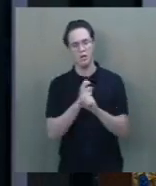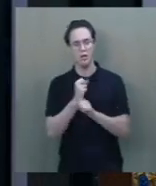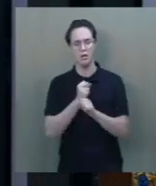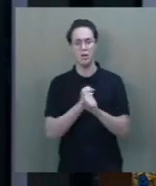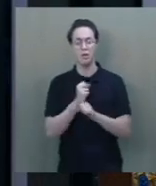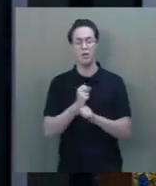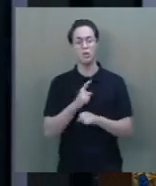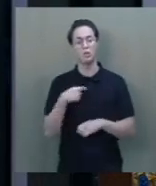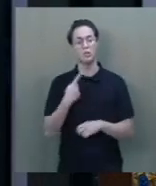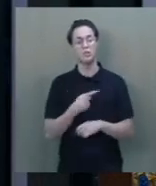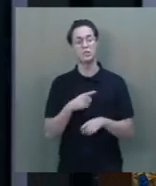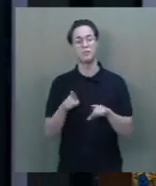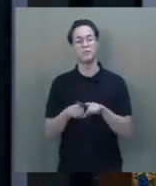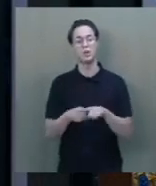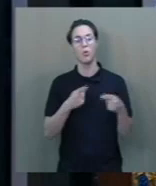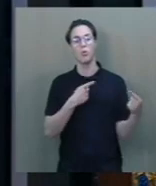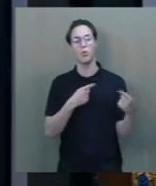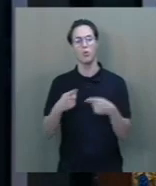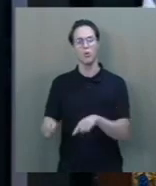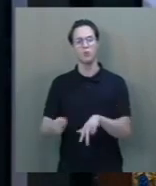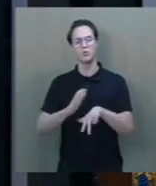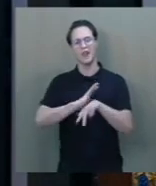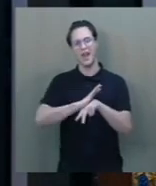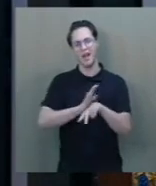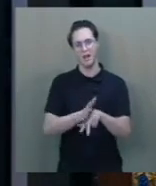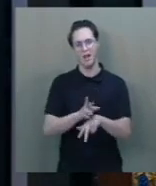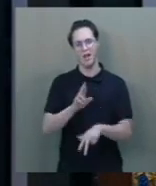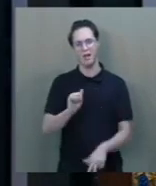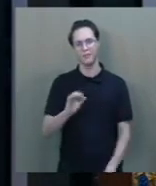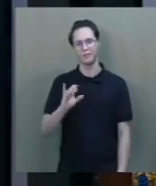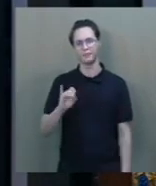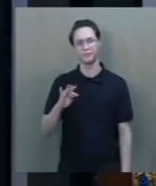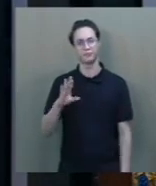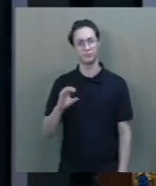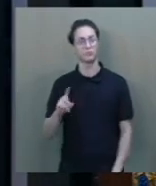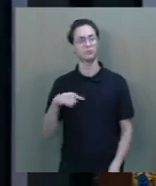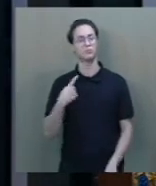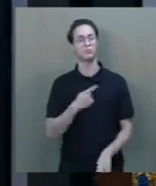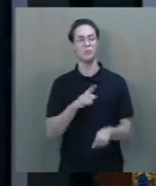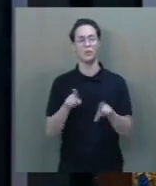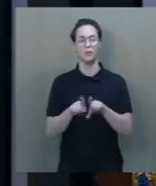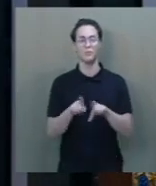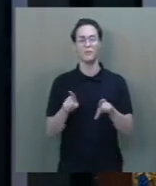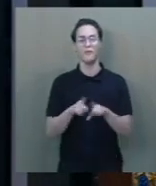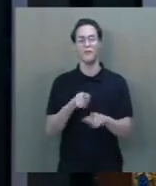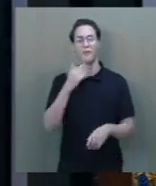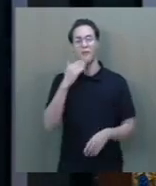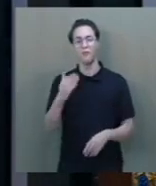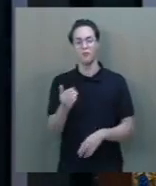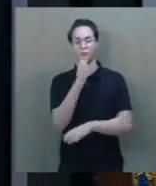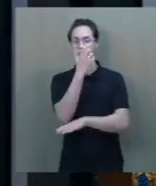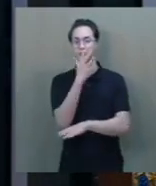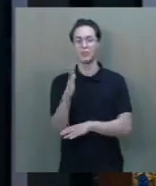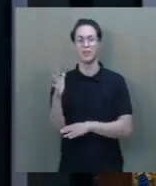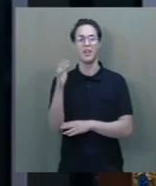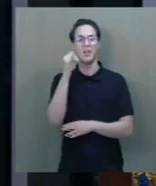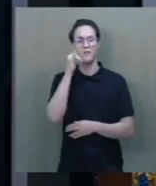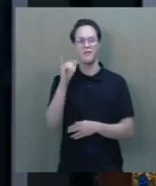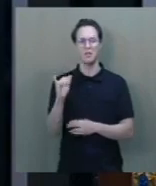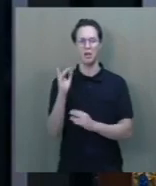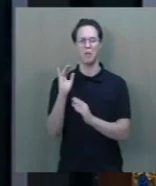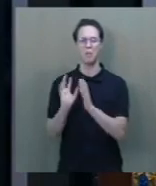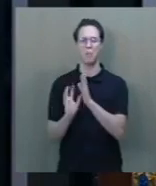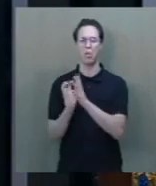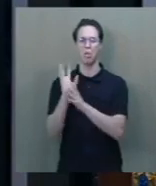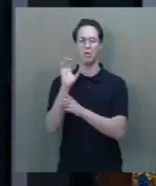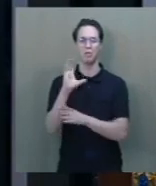aqui pelo senador Painho, medidas a favor do meio ambiente, da redução das emissões. E quero aqui registrar